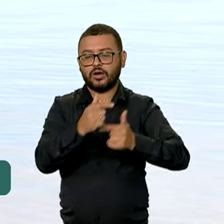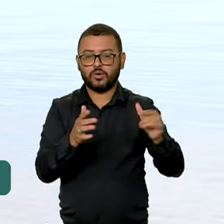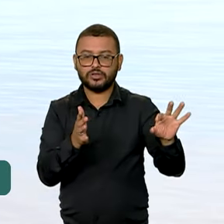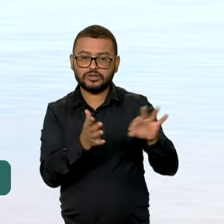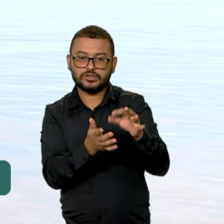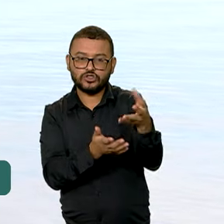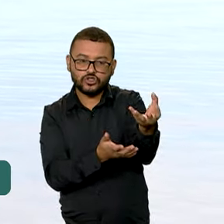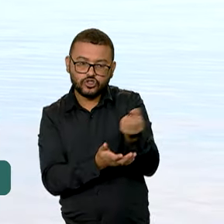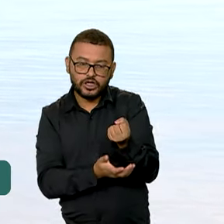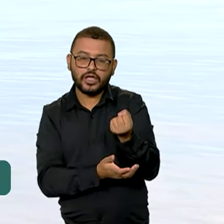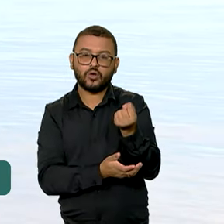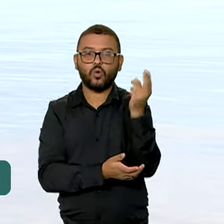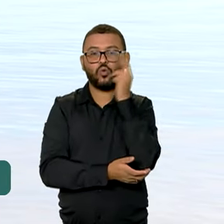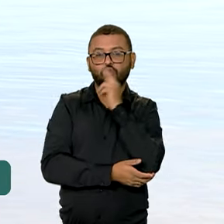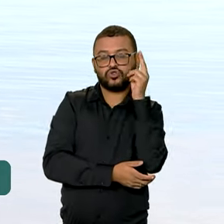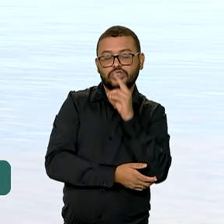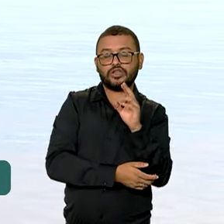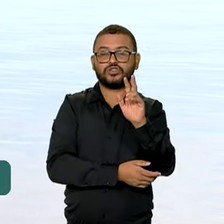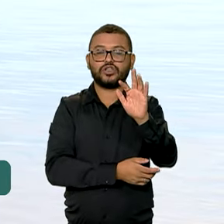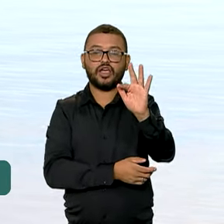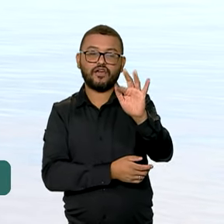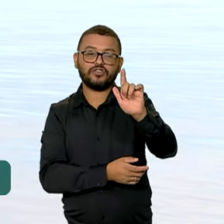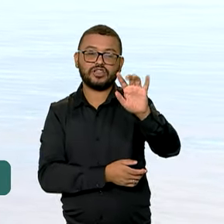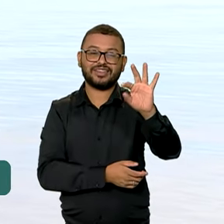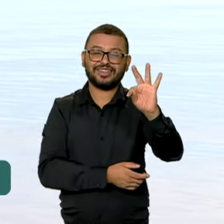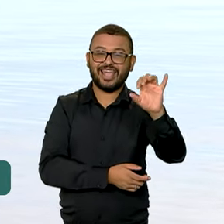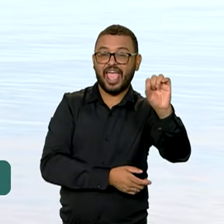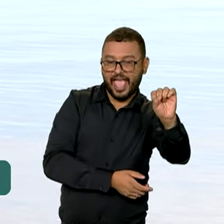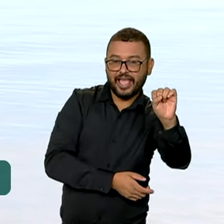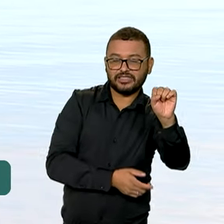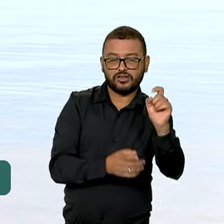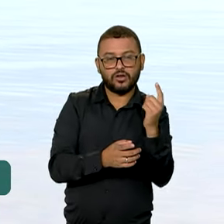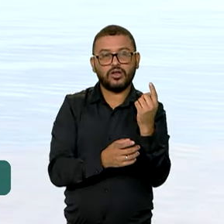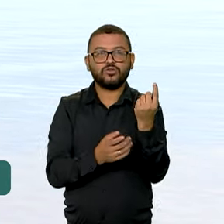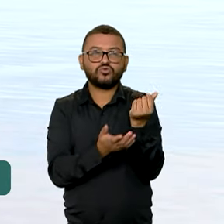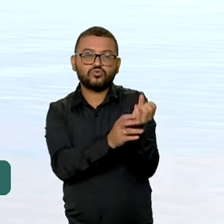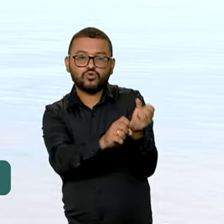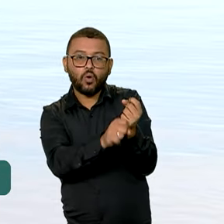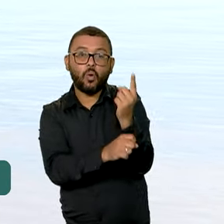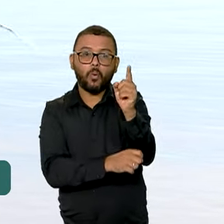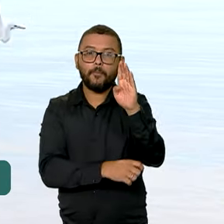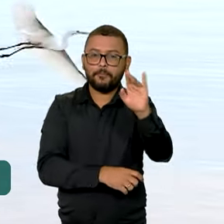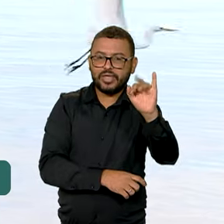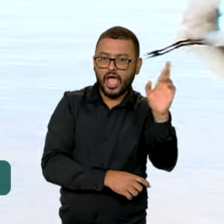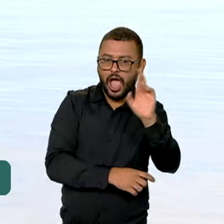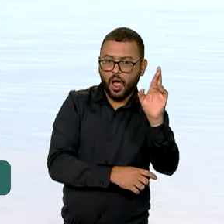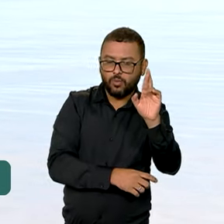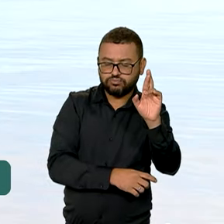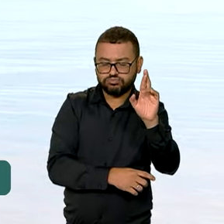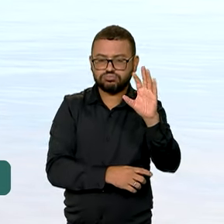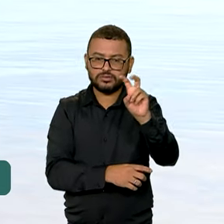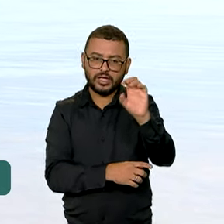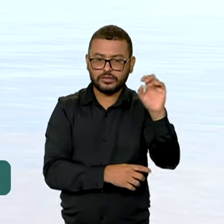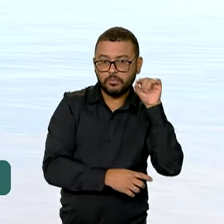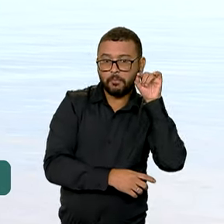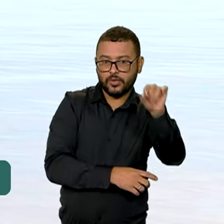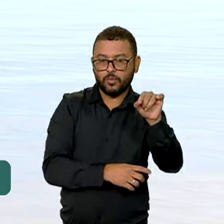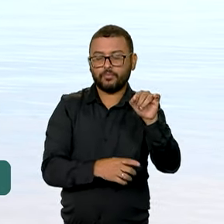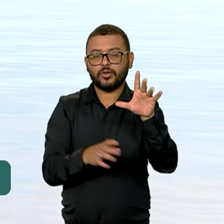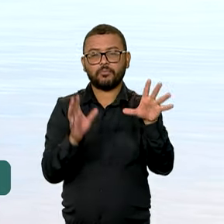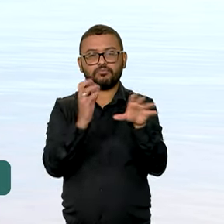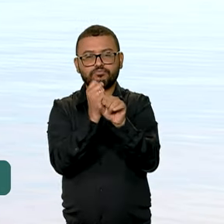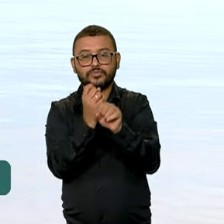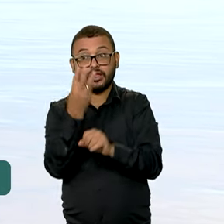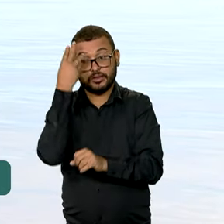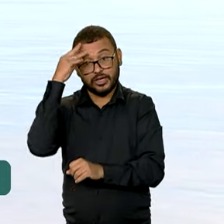saque calamidade do FGTS, totalizando quase 1,5 bilhão de reais. Em apenas 3 dias, foram fechados